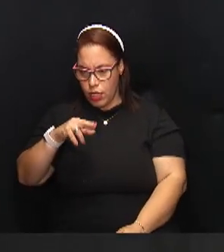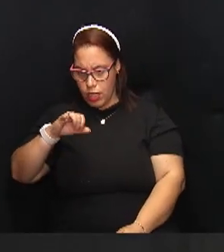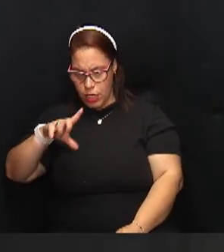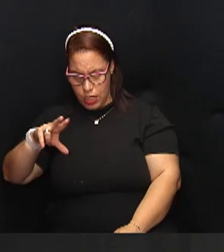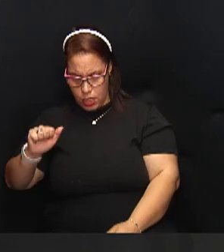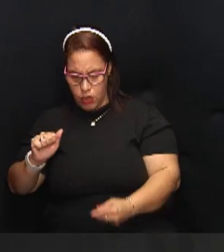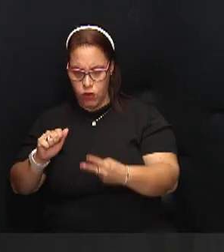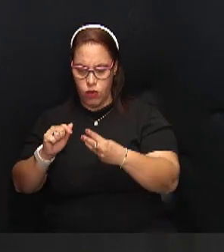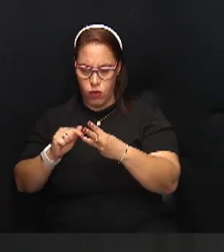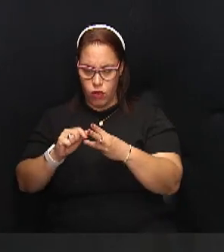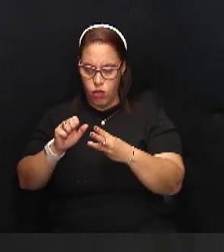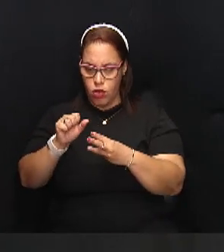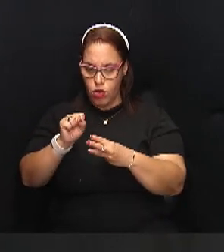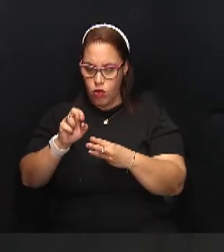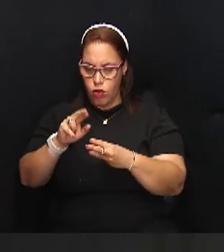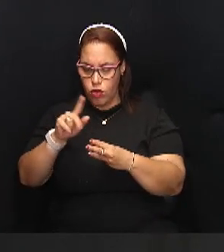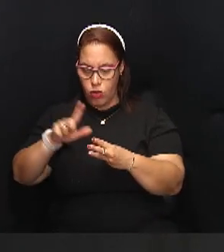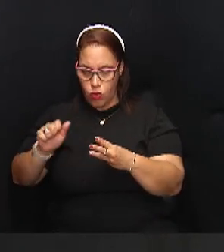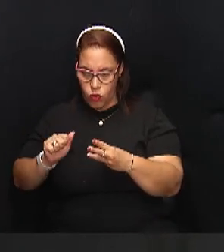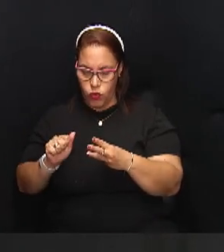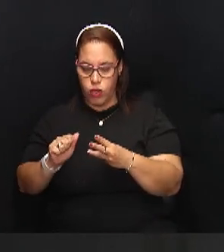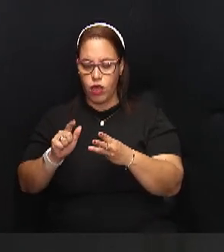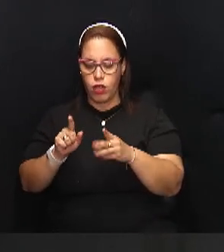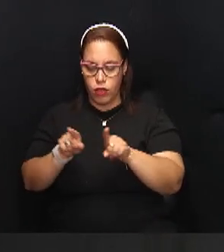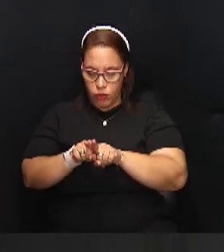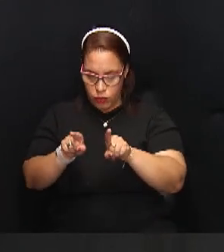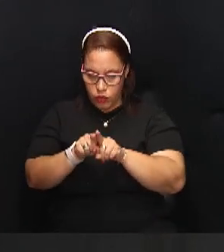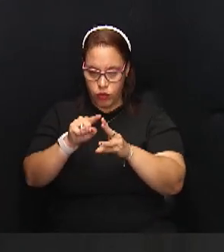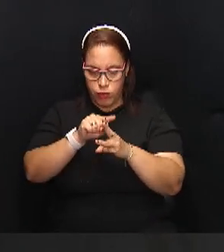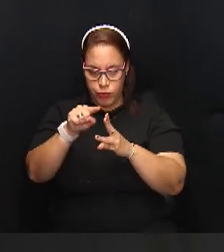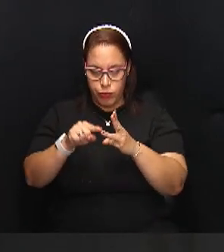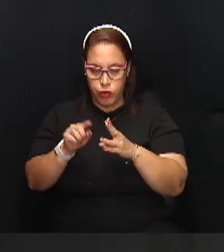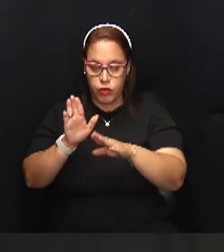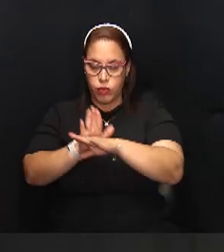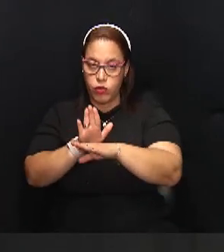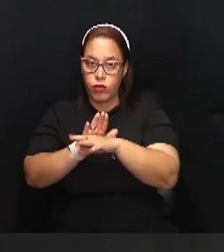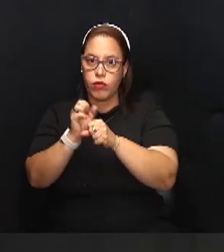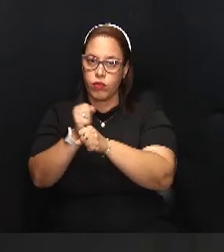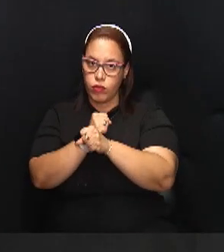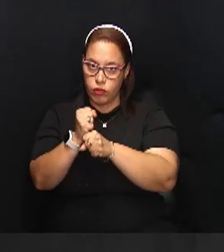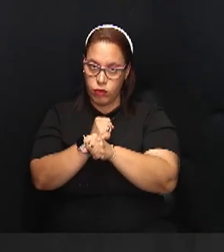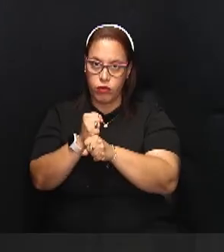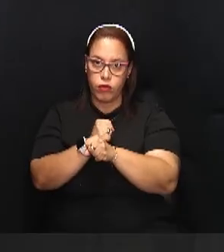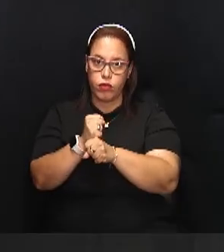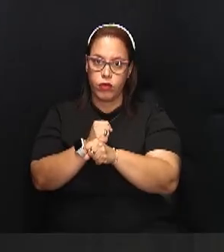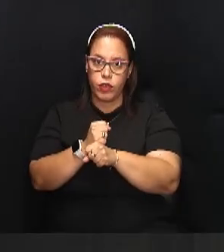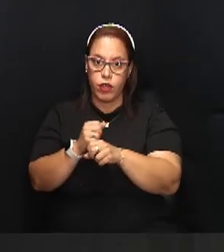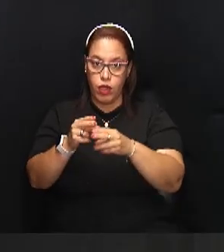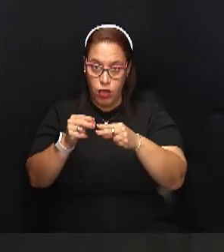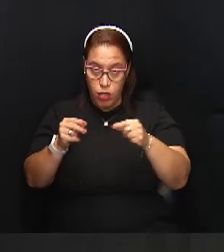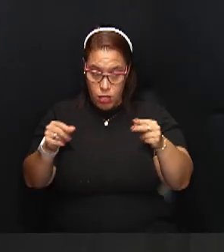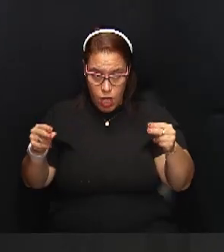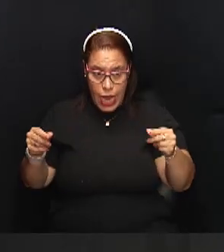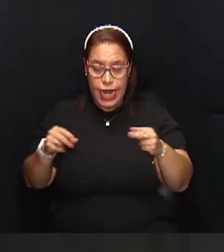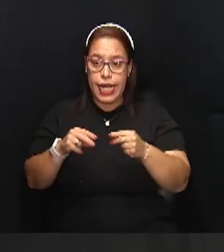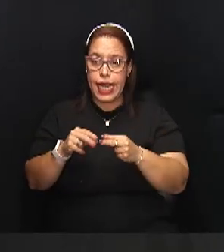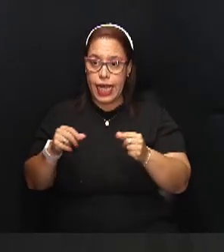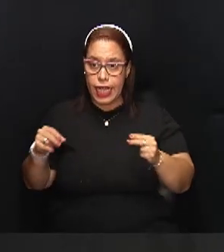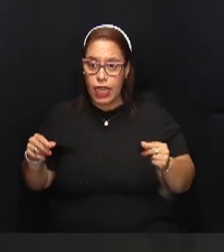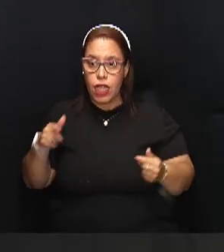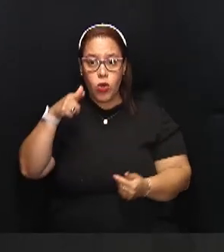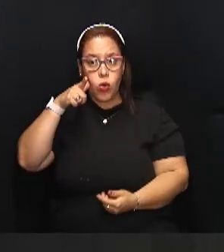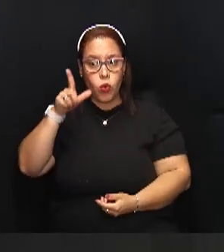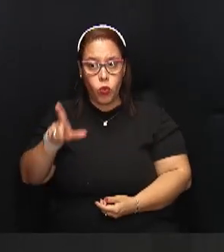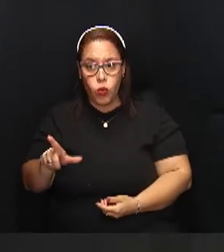jogam, e também em Souza tem uma área pública também que eles jogam. Então a gente ajuda na manutenção, às vezes areia, para que eles